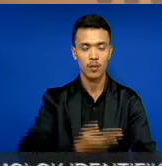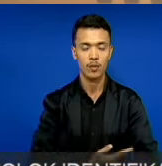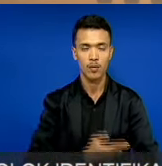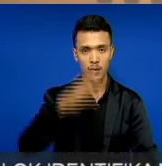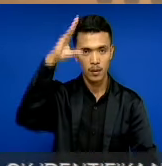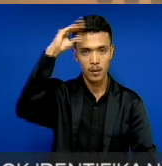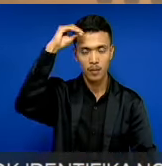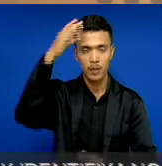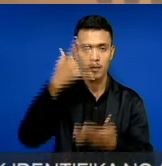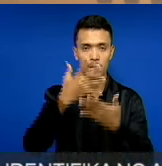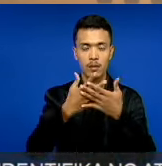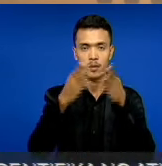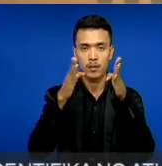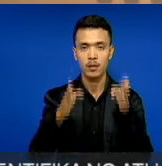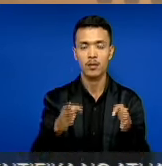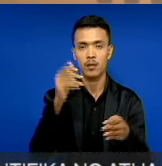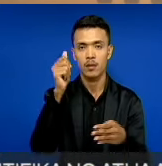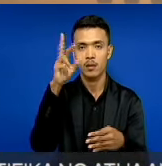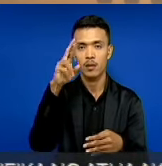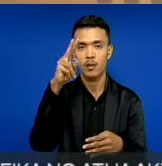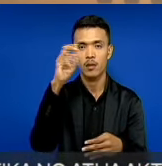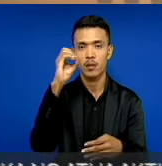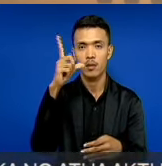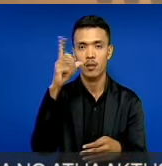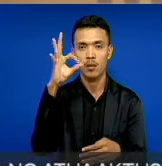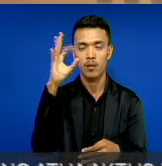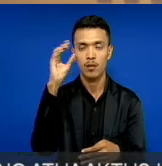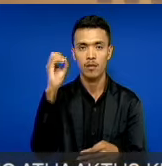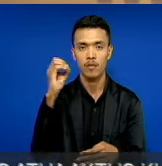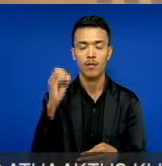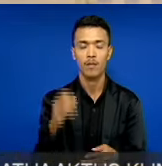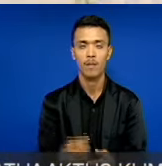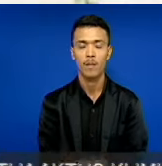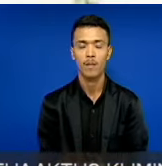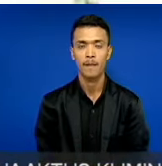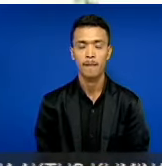Fugitivo Internacional Arnolfo Teves Jerry.